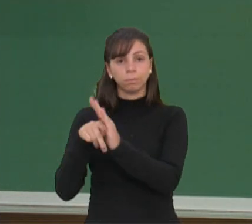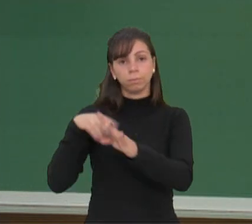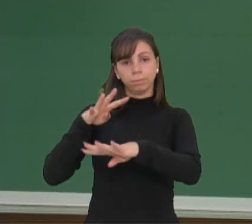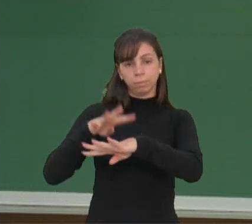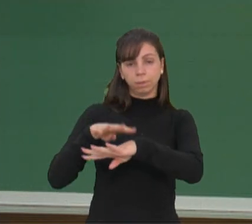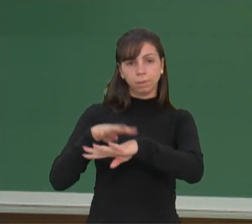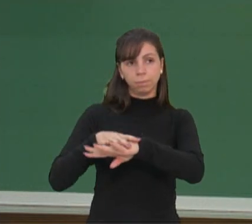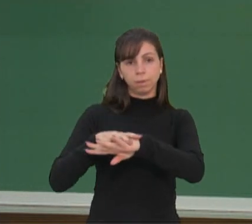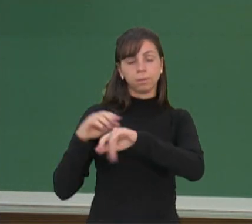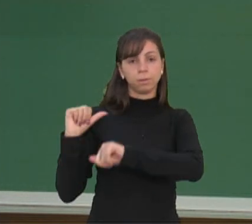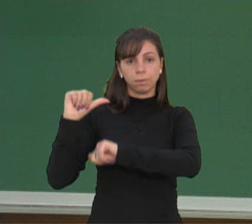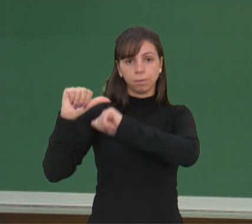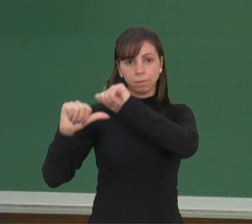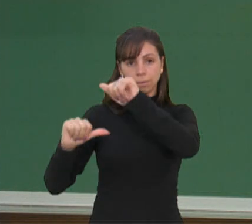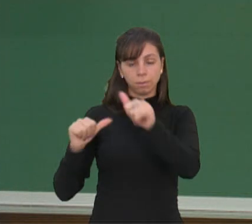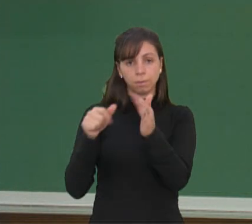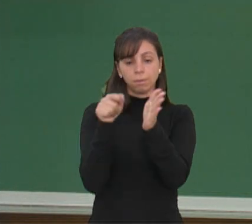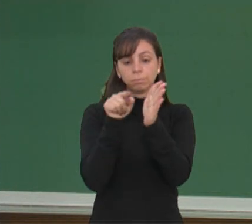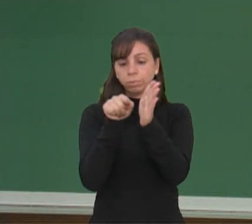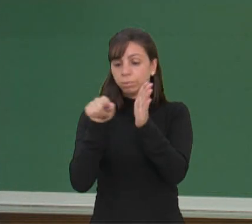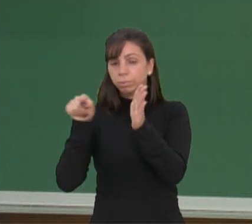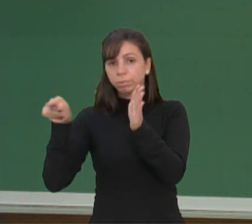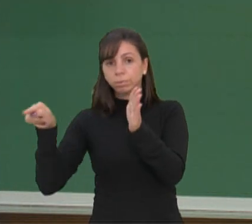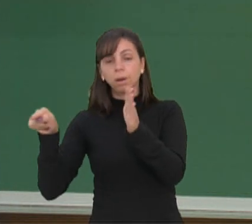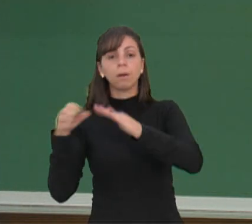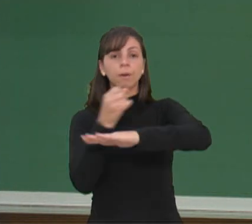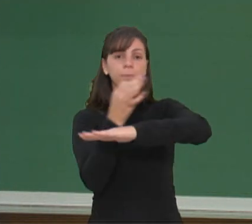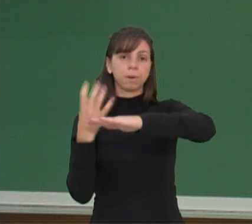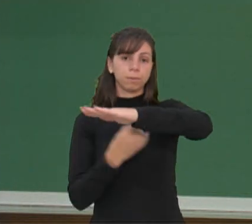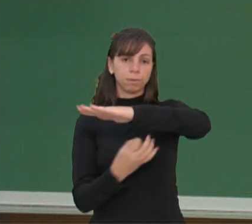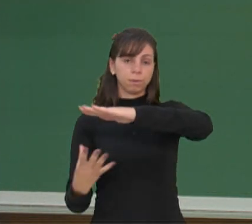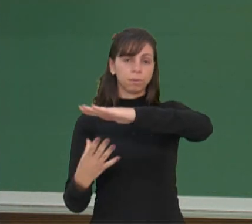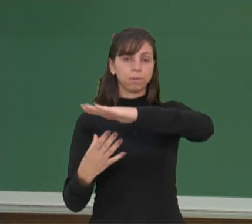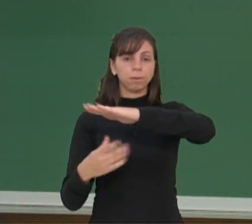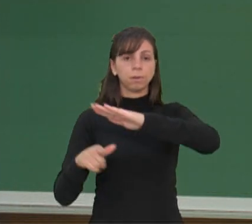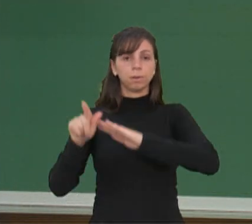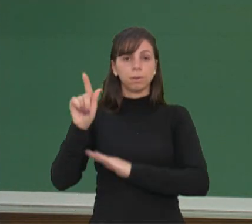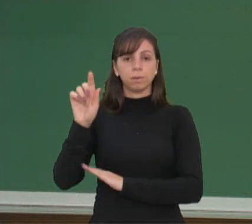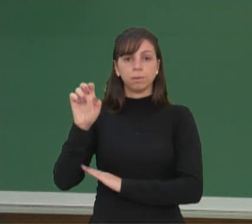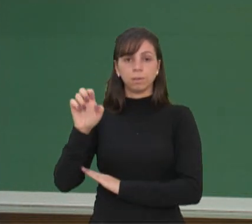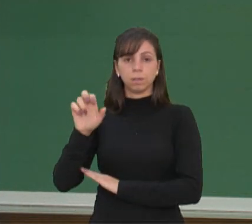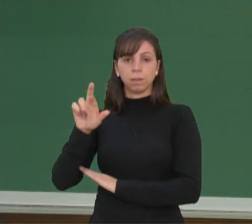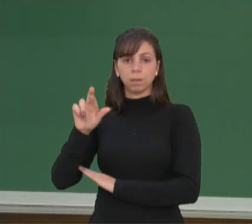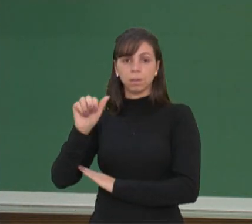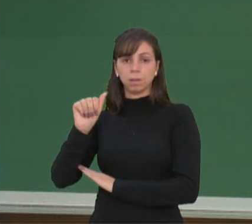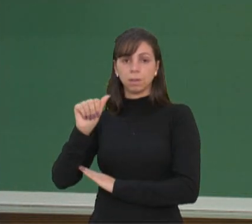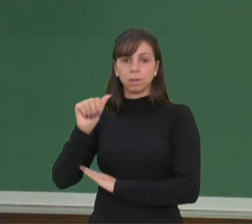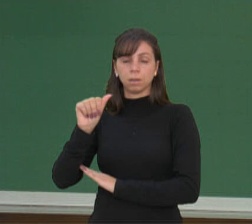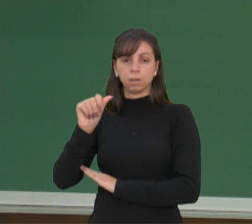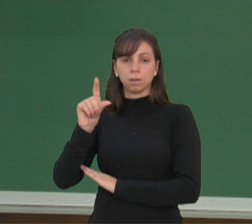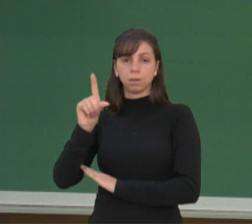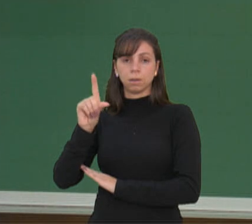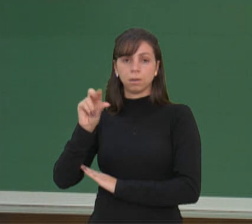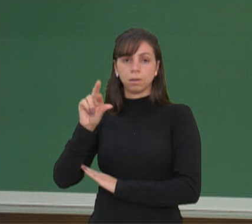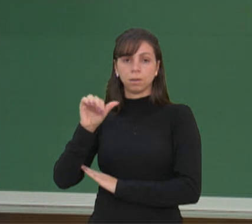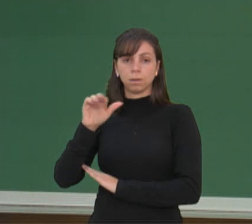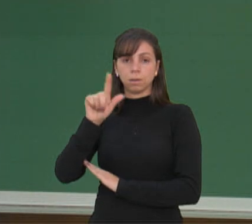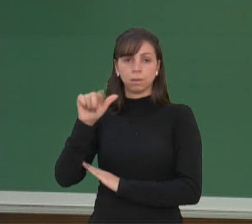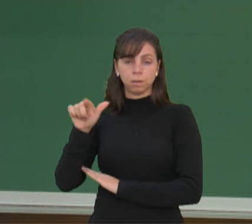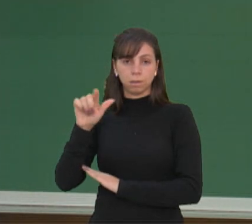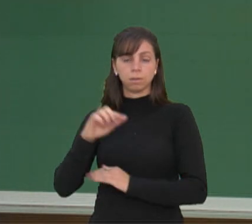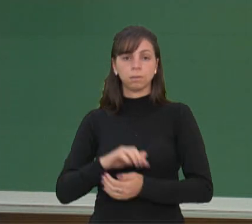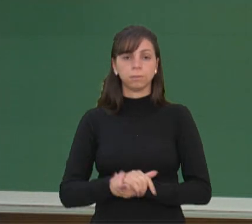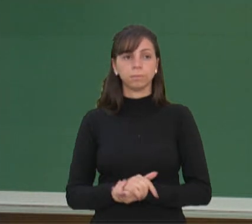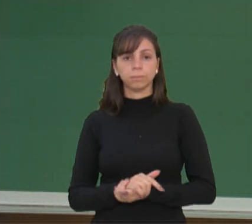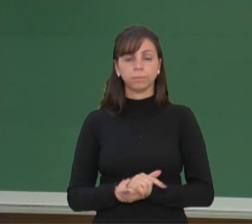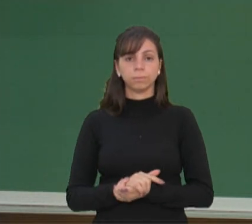permitem transformar essa dízima periódica numa fração que eu chamo de fração geratriz. Assim como, óbvio, algumas divisões vão